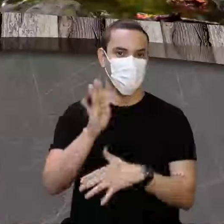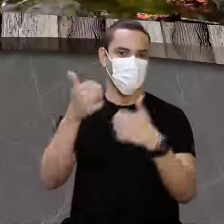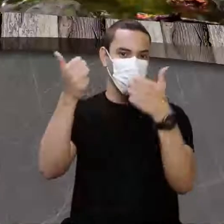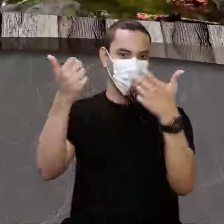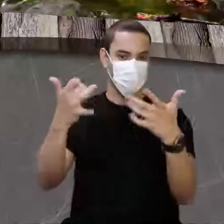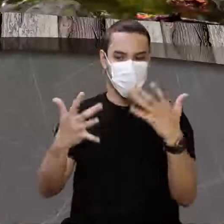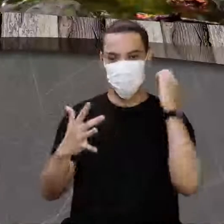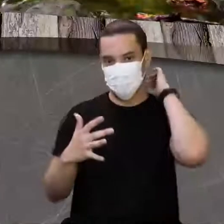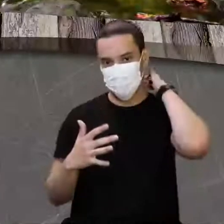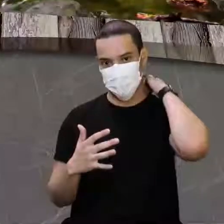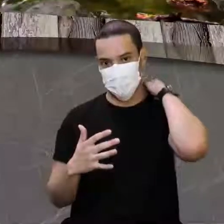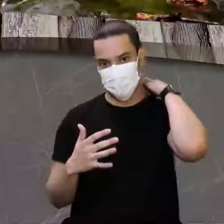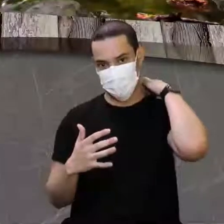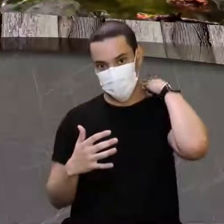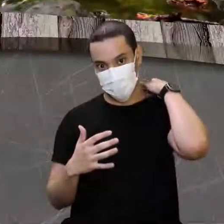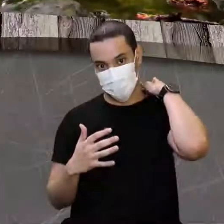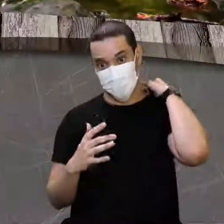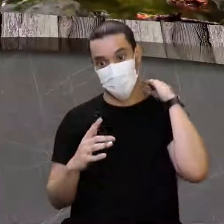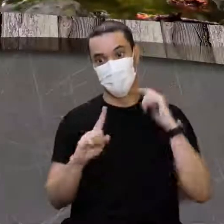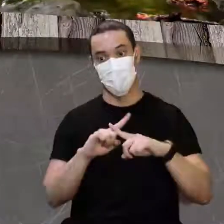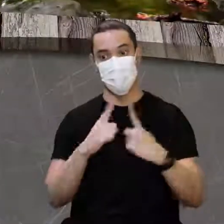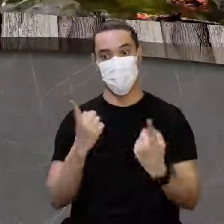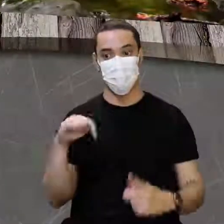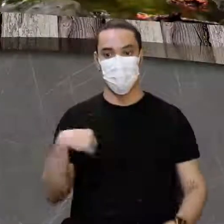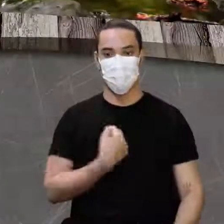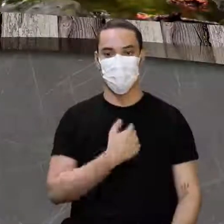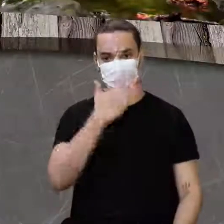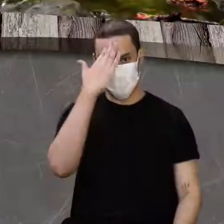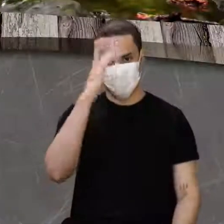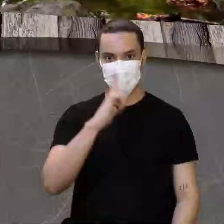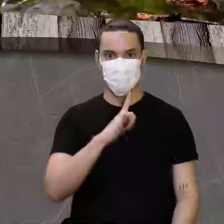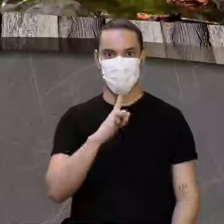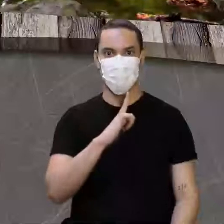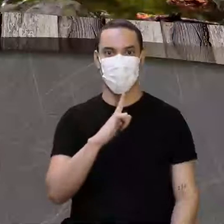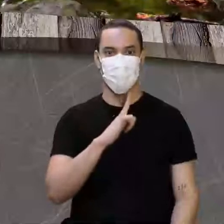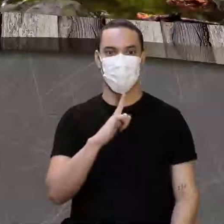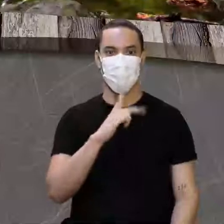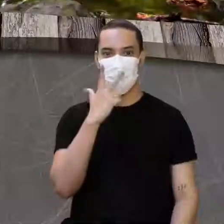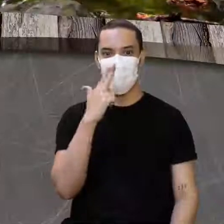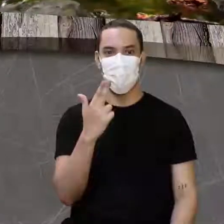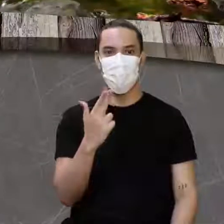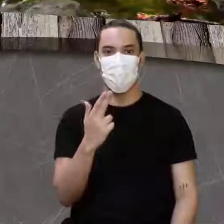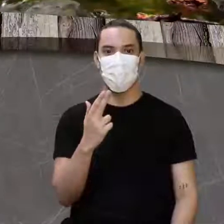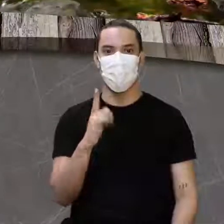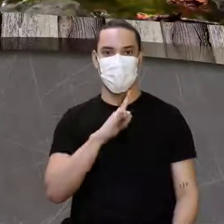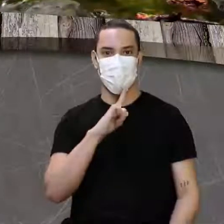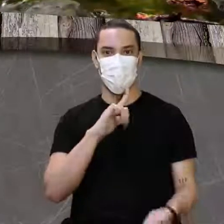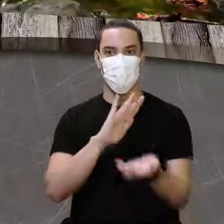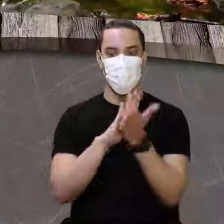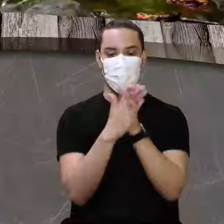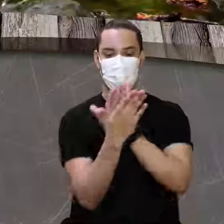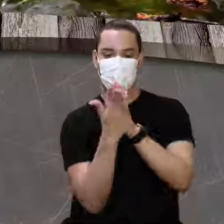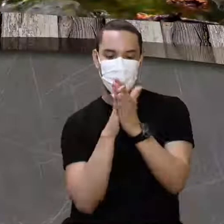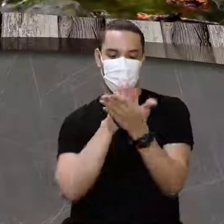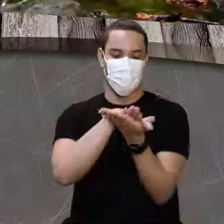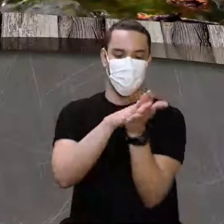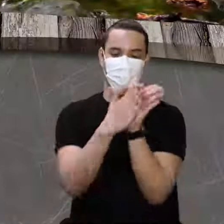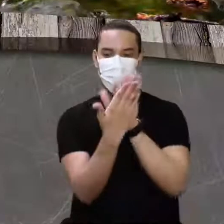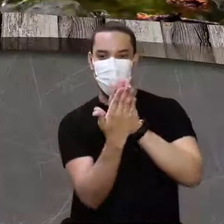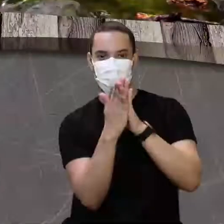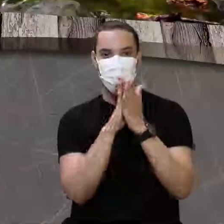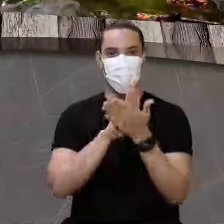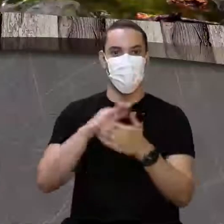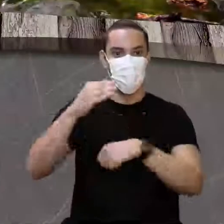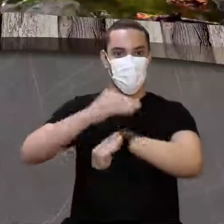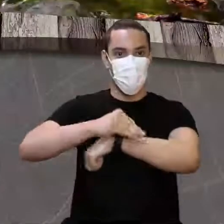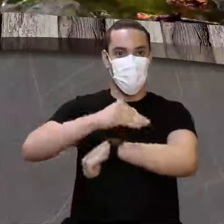também que tem um abraço. Um abraço. A gente fez já alguns registros, conhece alguns registros de sapos